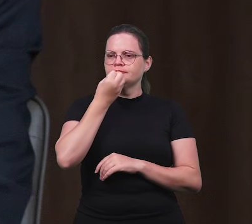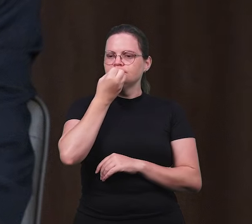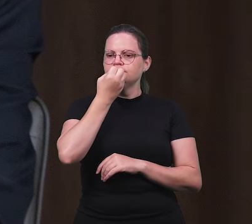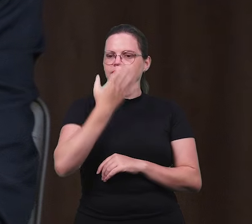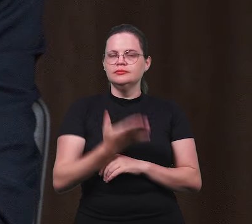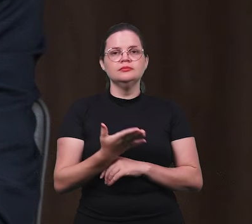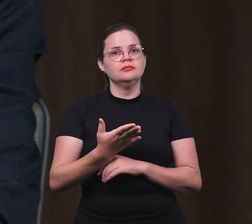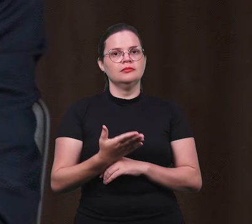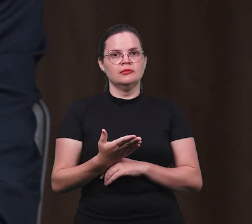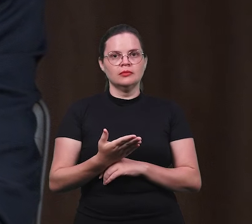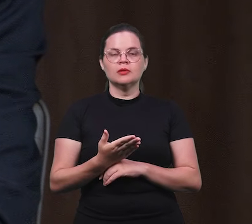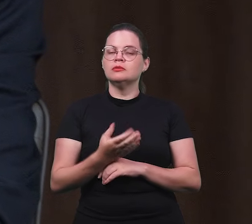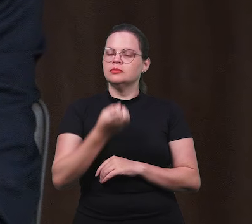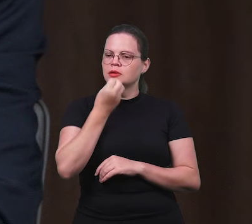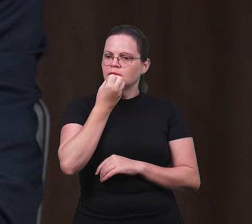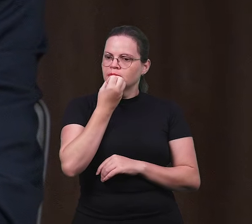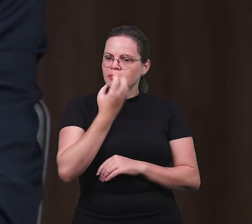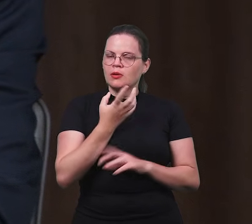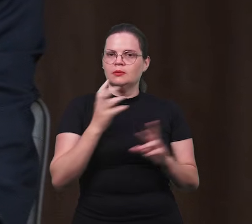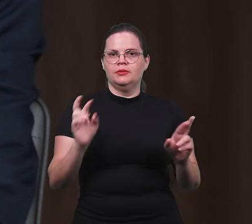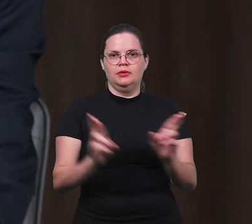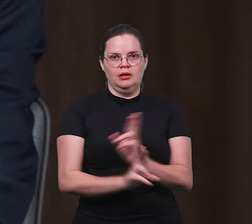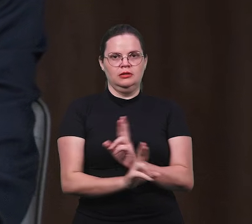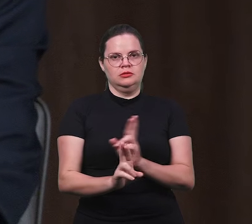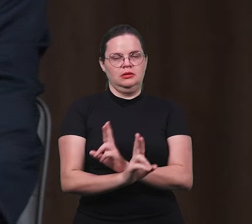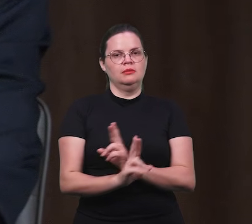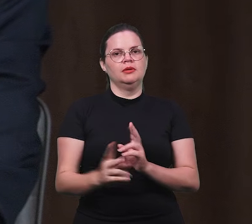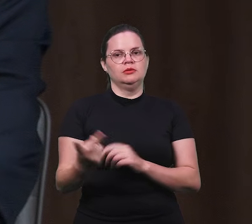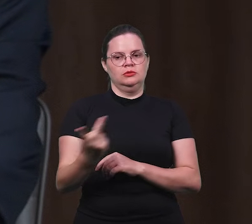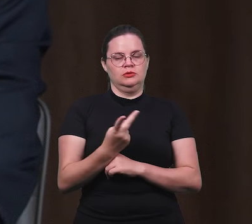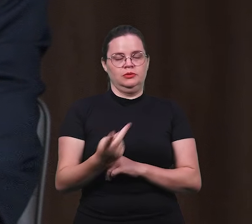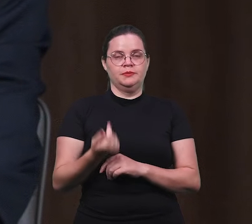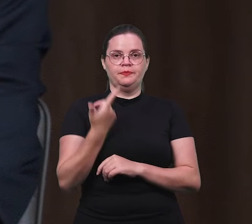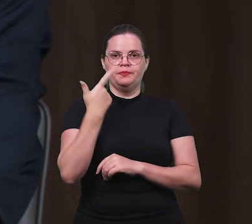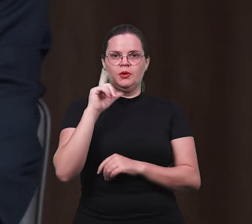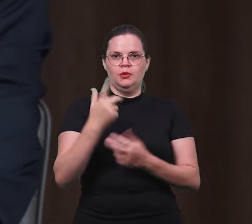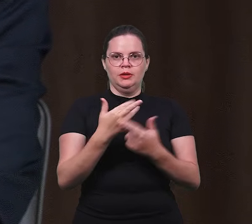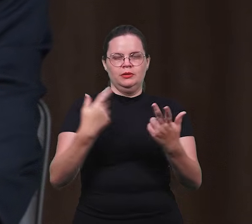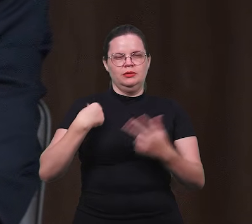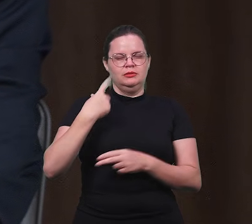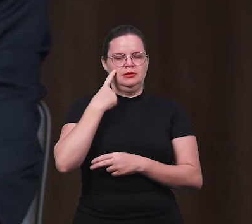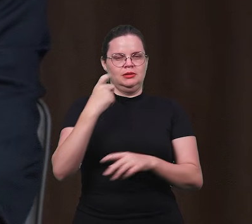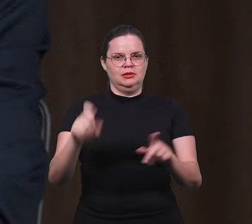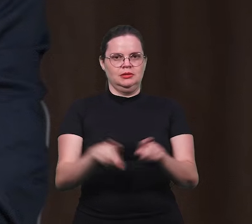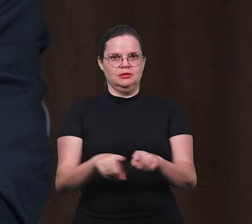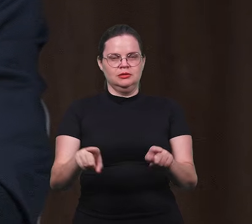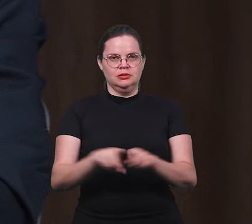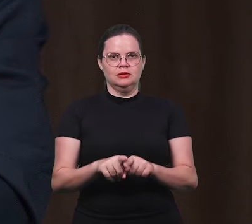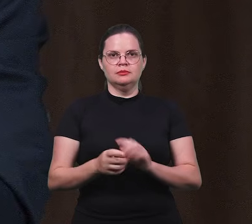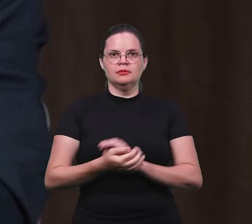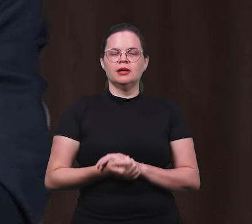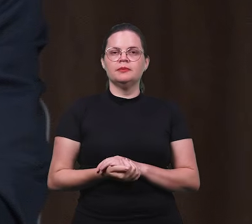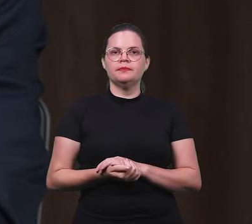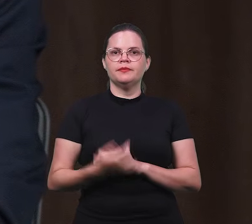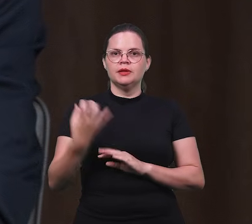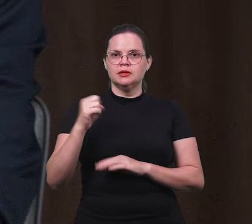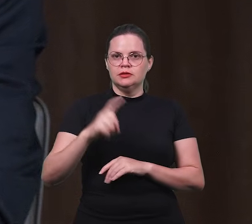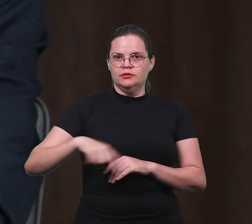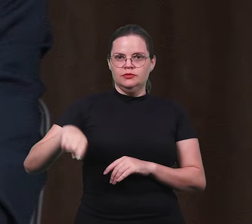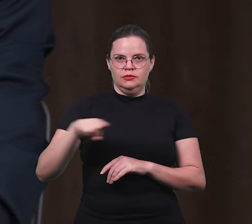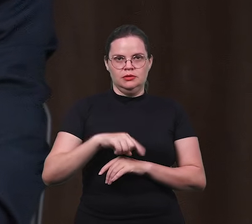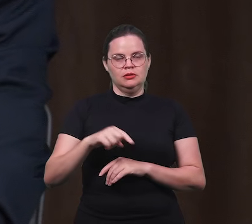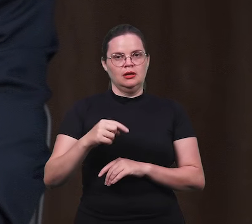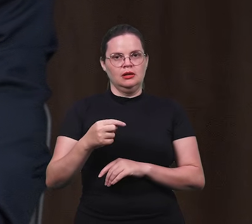muito saudável. Muito saudável. Isso é muito saudável. Outra coisa interessante no texto, aí depende das versões, talvez os